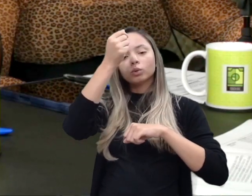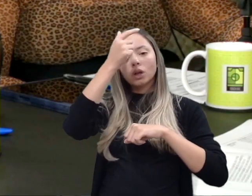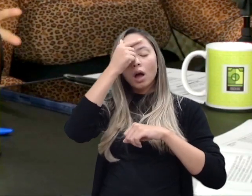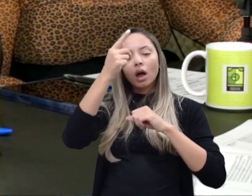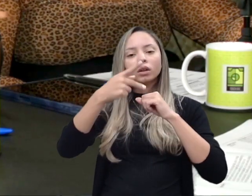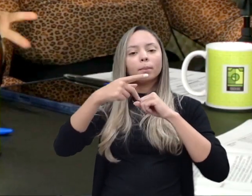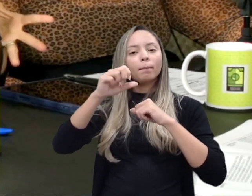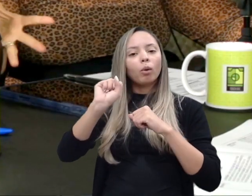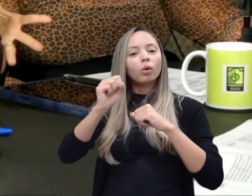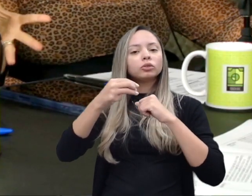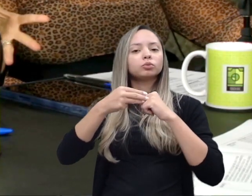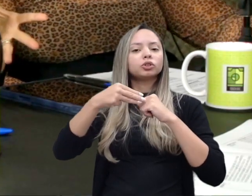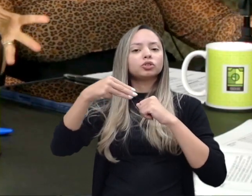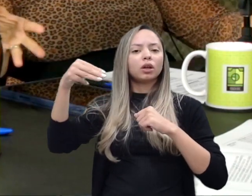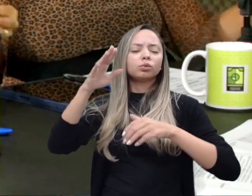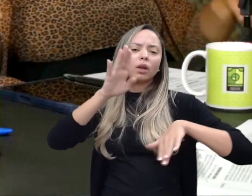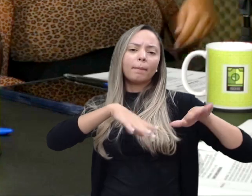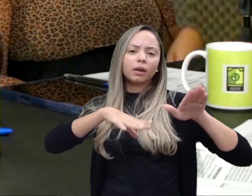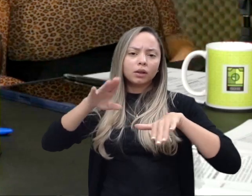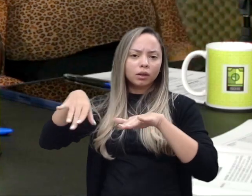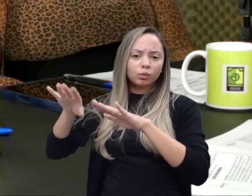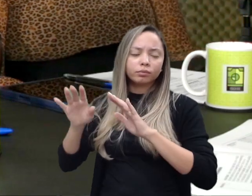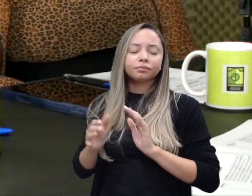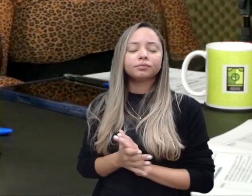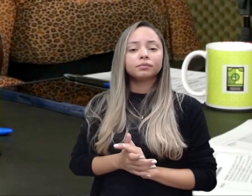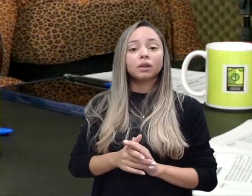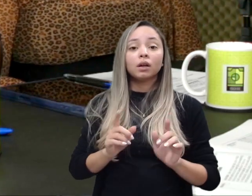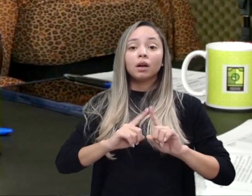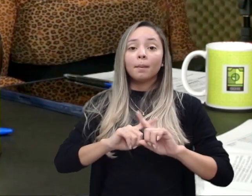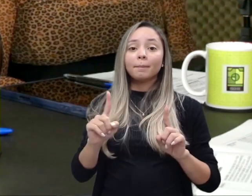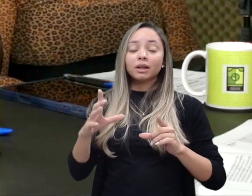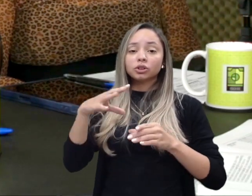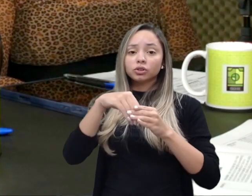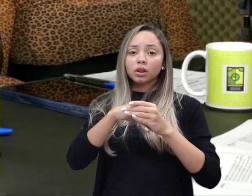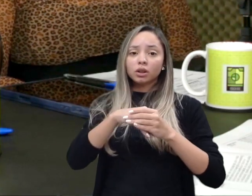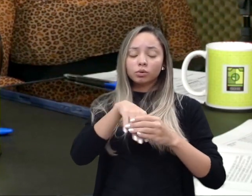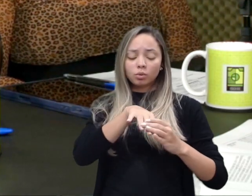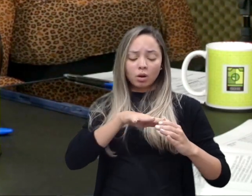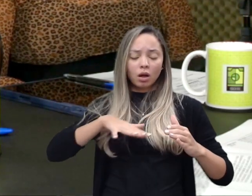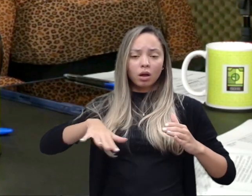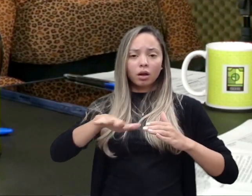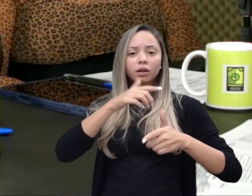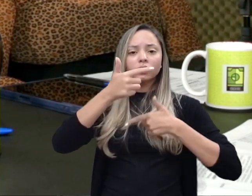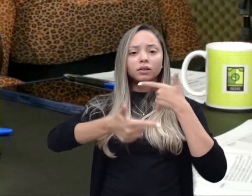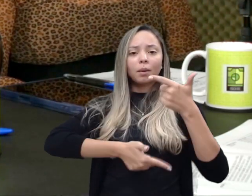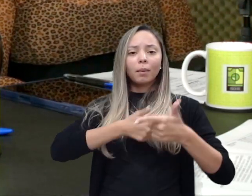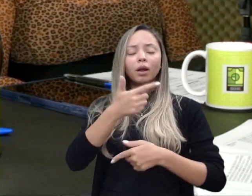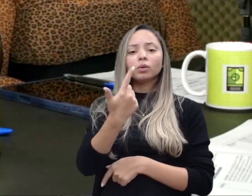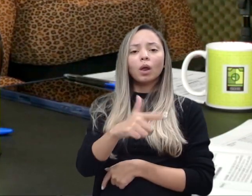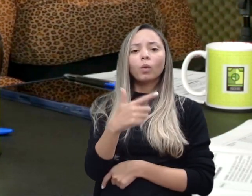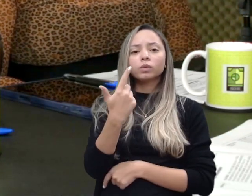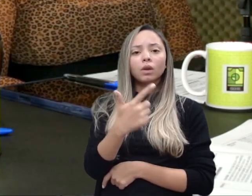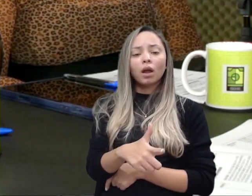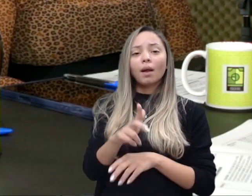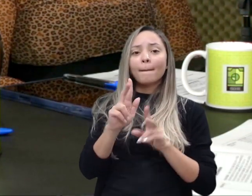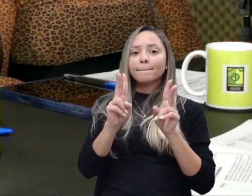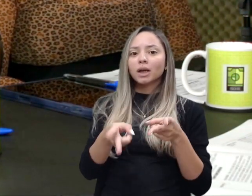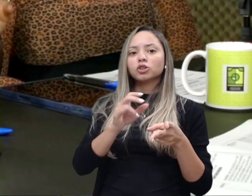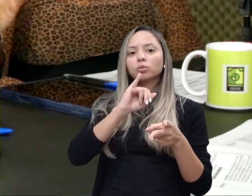uma coisa ou outra, dependendo da limitação que ela tenha, mas dentro do posto de trabalho, ela não tem a mesma oportunidade